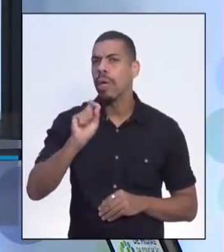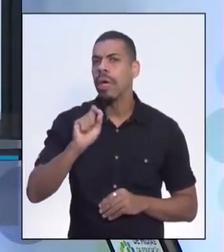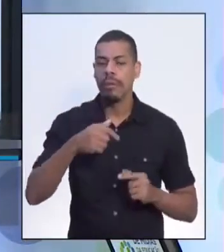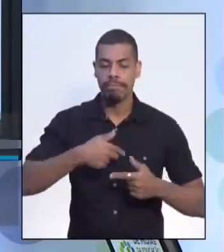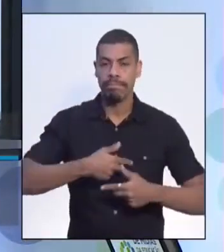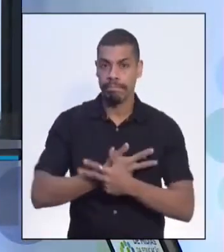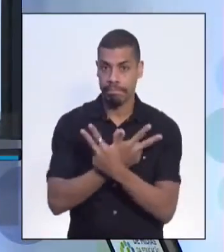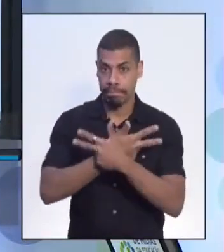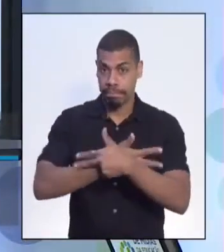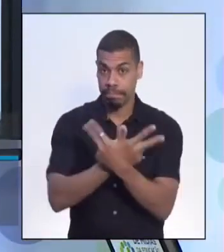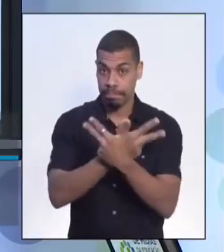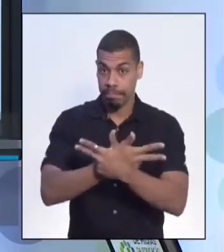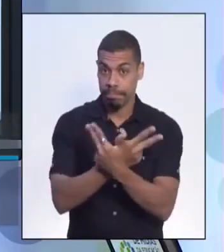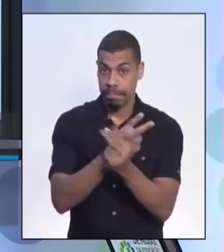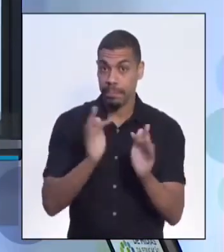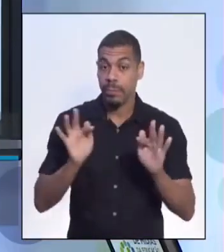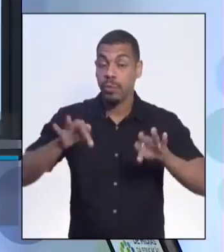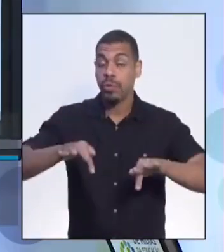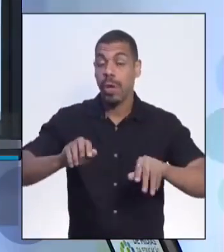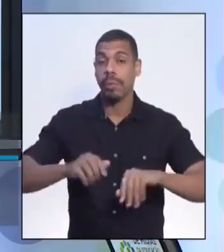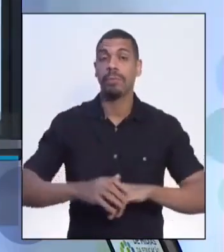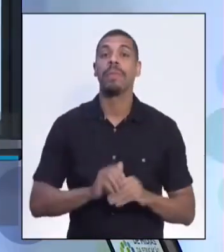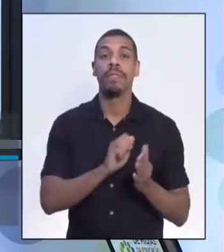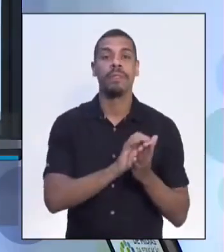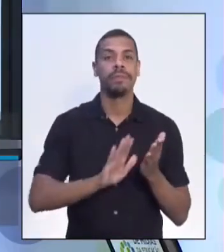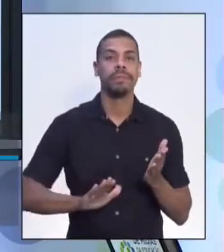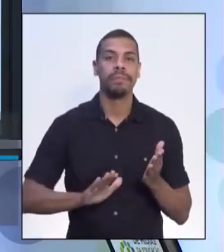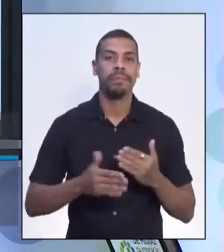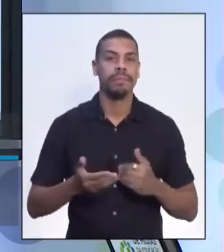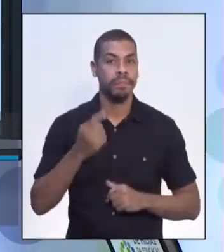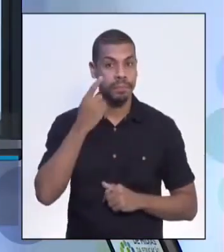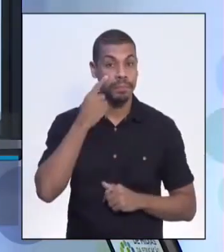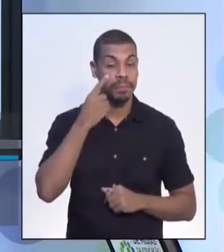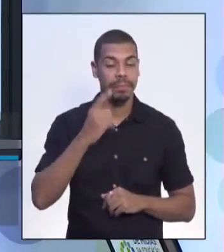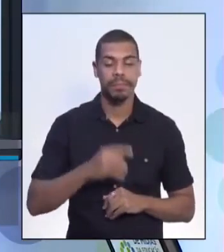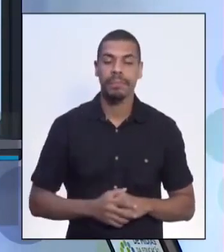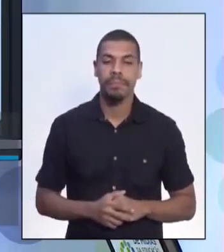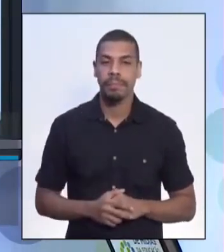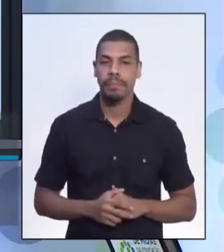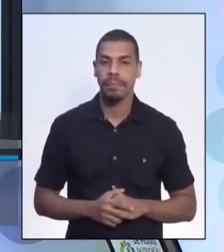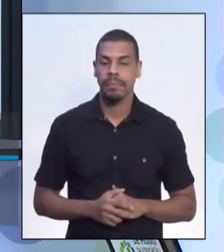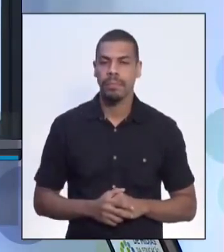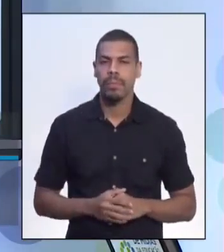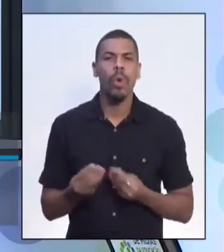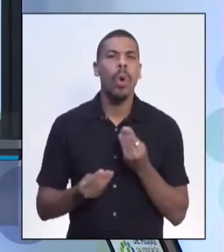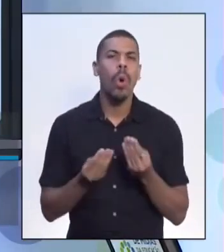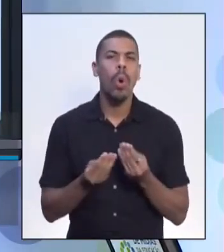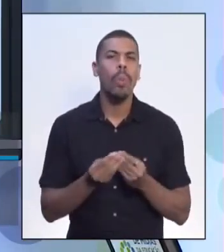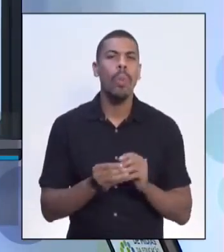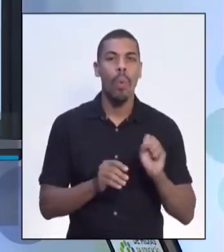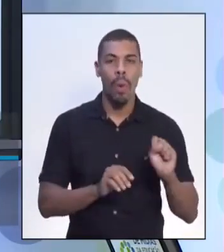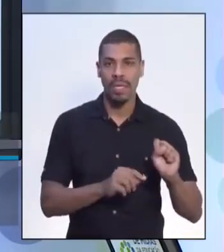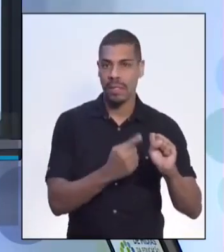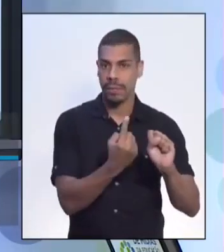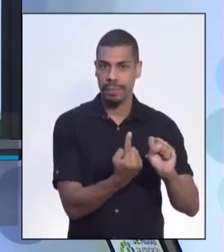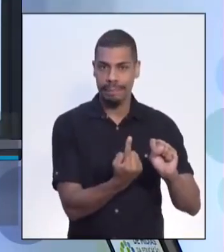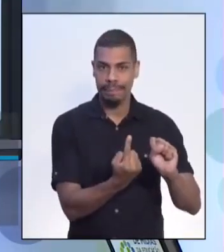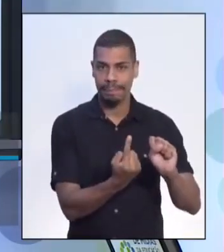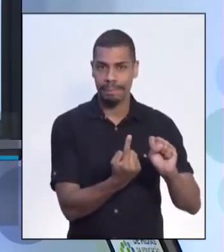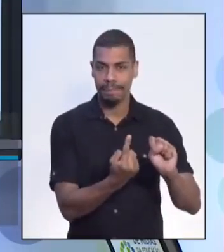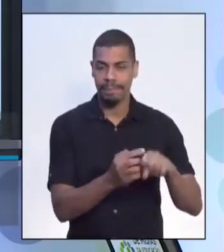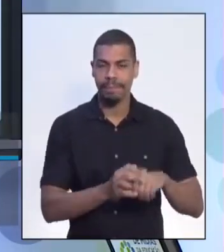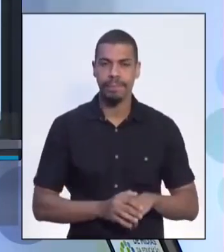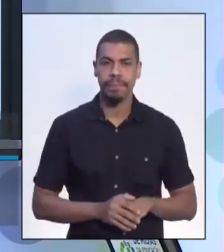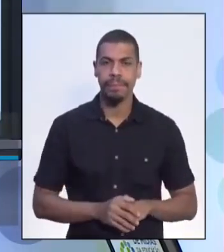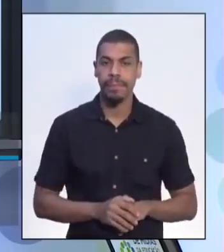equação final dessa atividade. Então, vamos lembrar. Tenho que calcular o S1. Quem